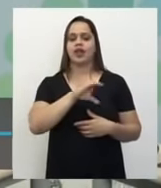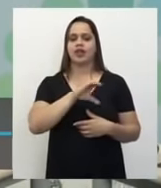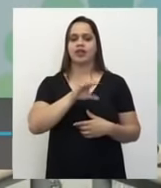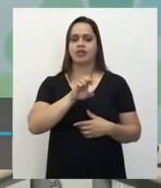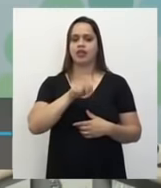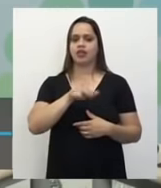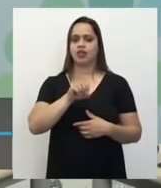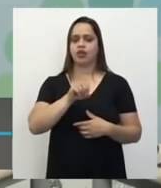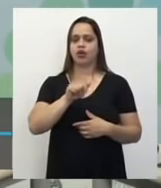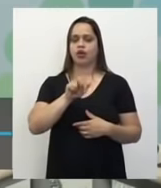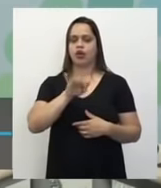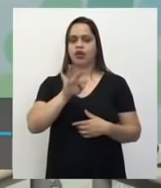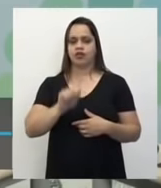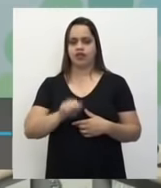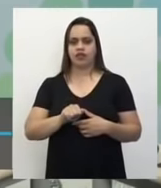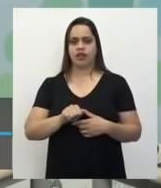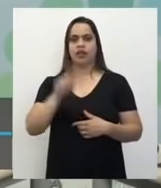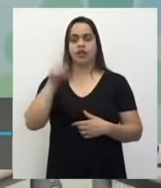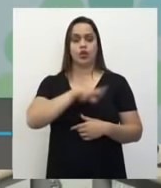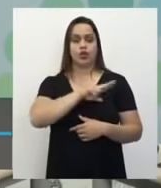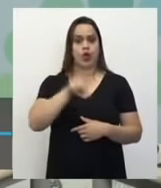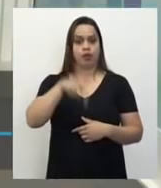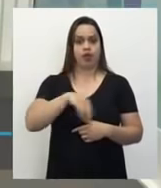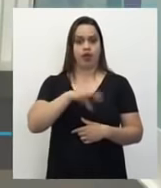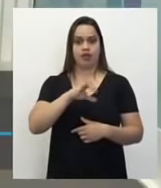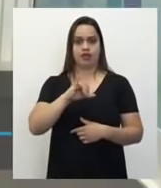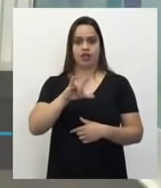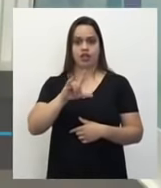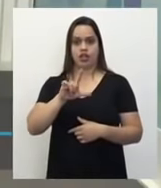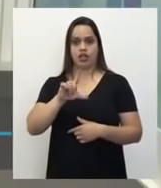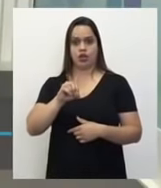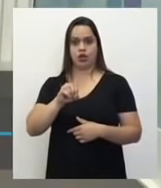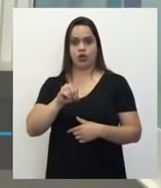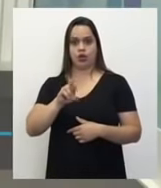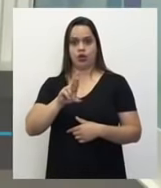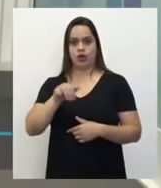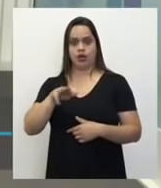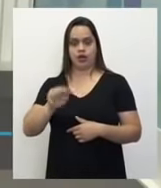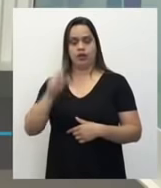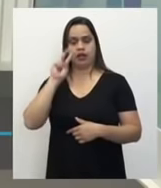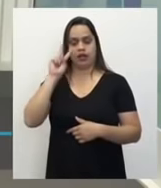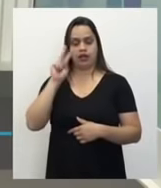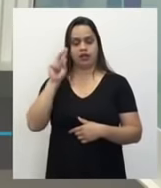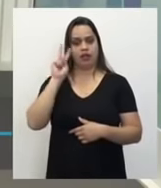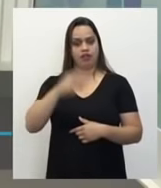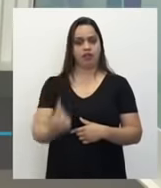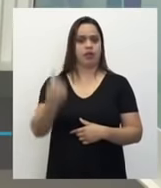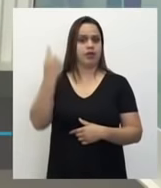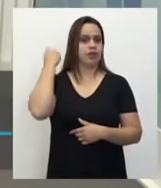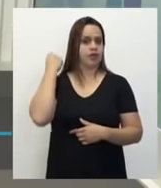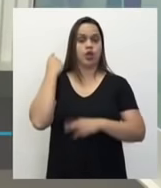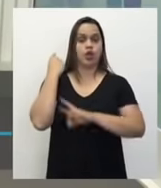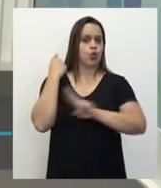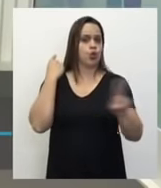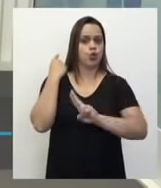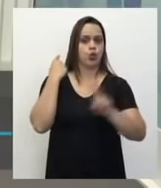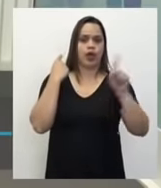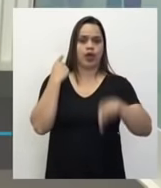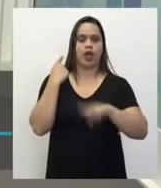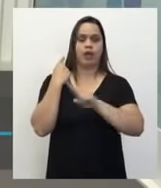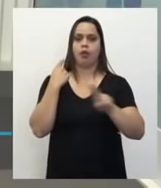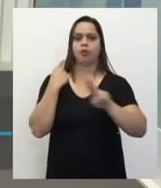ciclorama. Aqui mesmo, aqui, atrás da gente aqui, ó, né, atrás de mim aqui, vocês estão vendo aqui que a gente tem, isso aqui a gente não chama de ciclorama, tá? Isso aqui a gente chama de